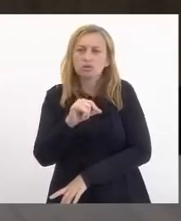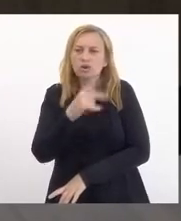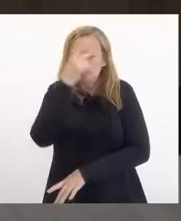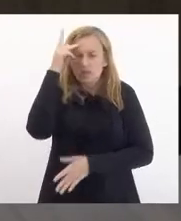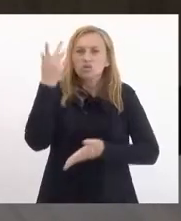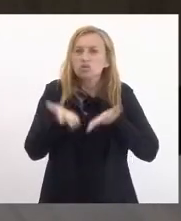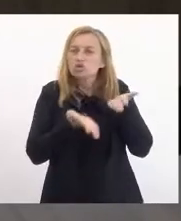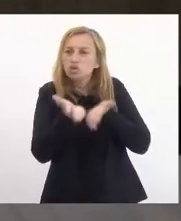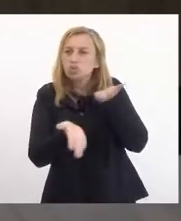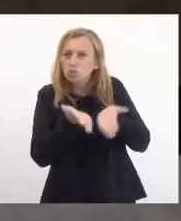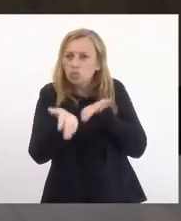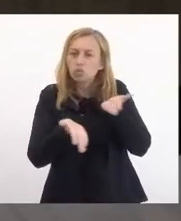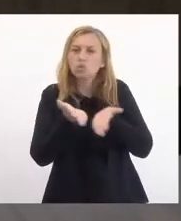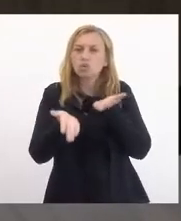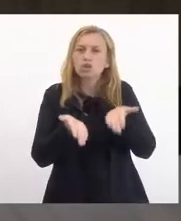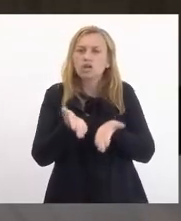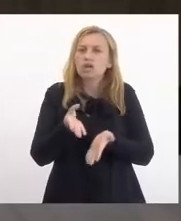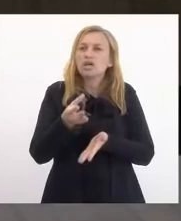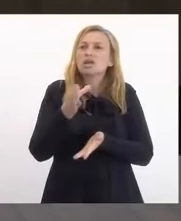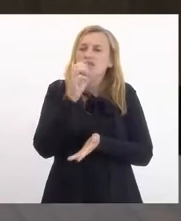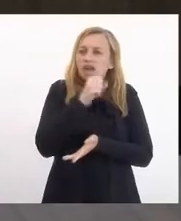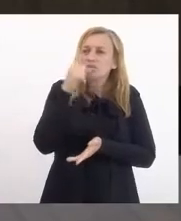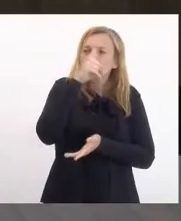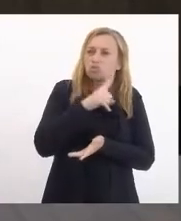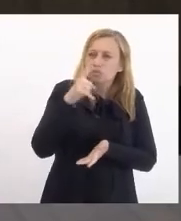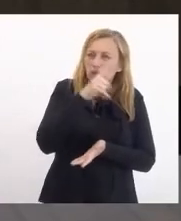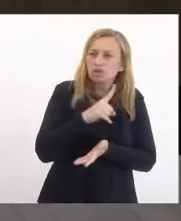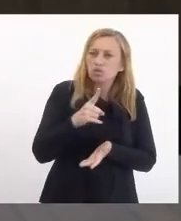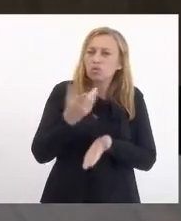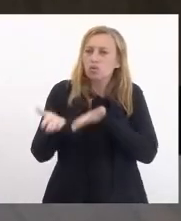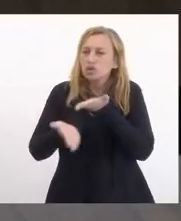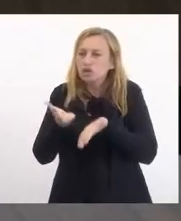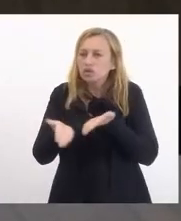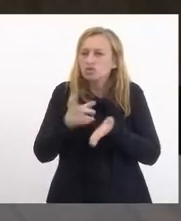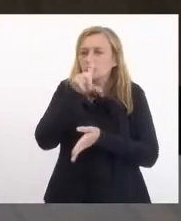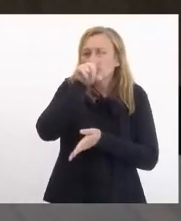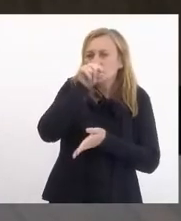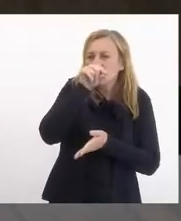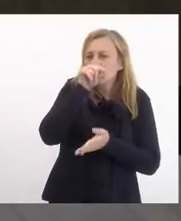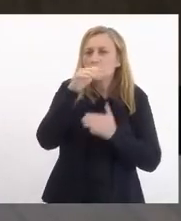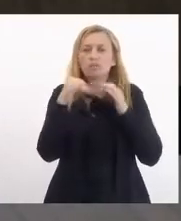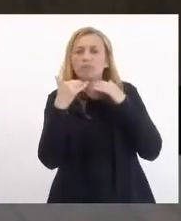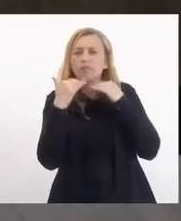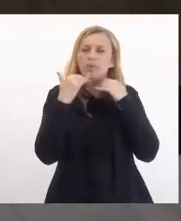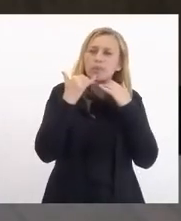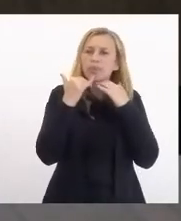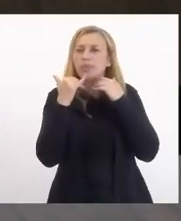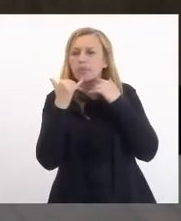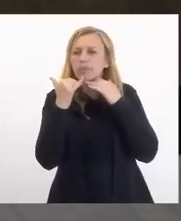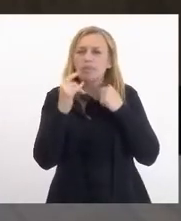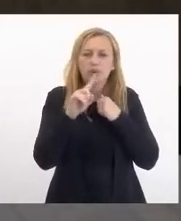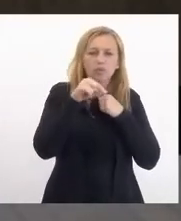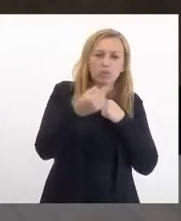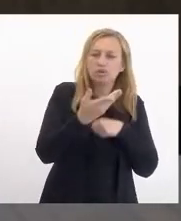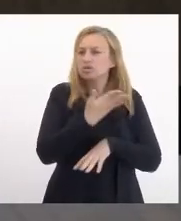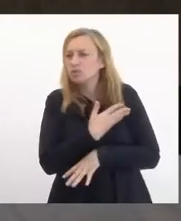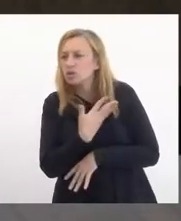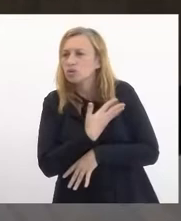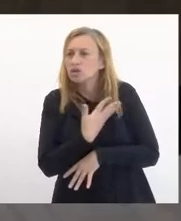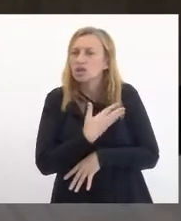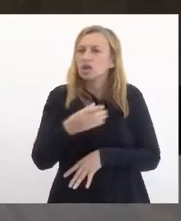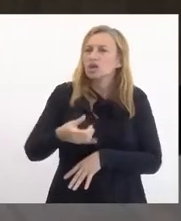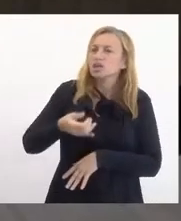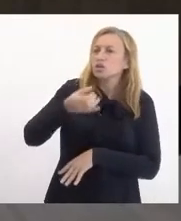de semana batendo papo, tomando a cerveja, conversando, trocando ideia e falando de pássaro, coisa natural, e dão a essa oportunidade, né, Luiz